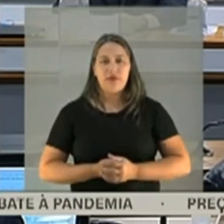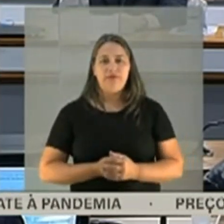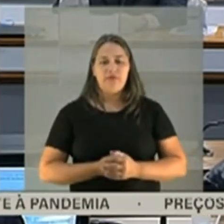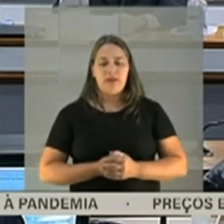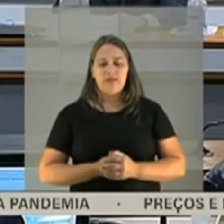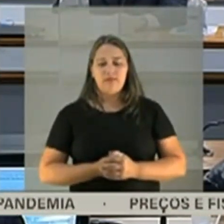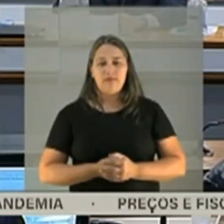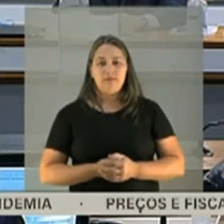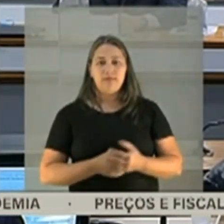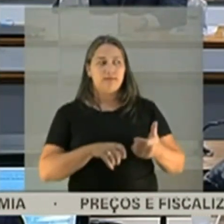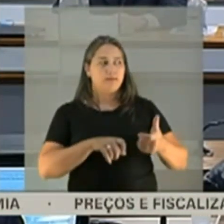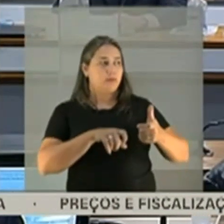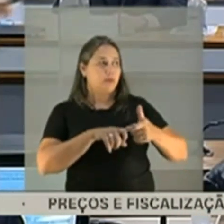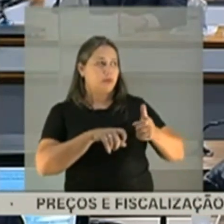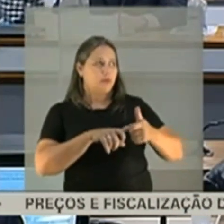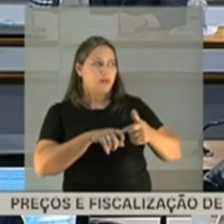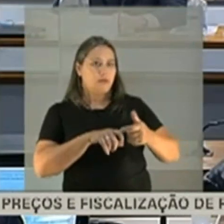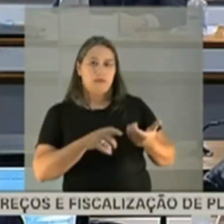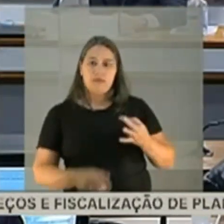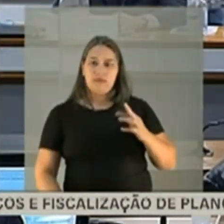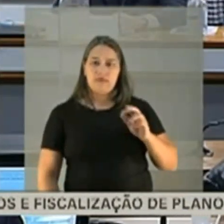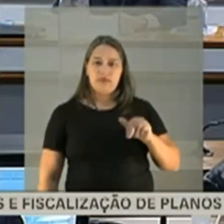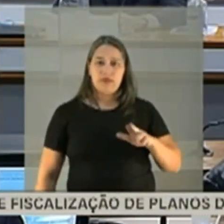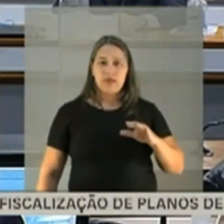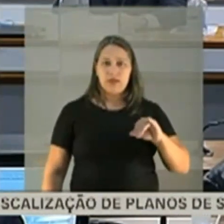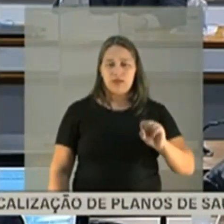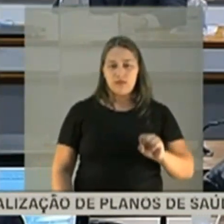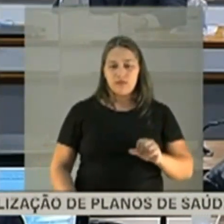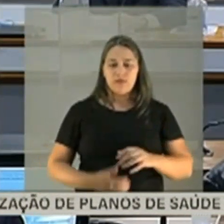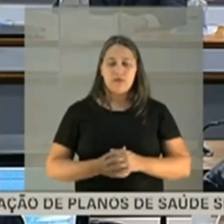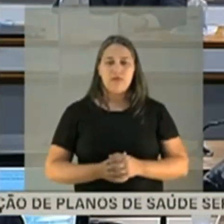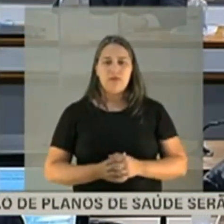doutor Francisco, médico.